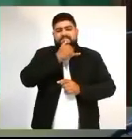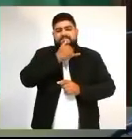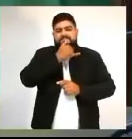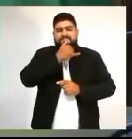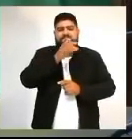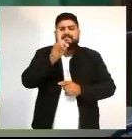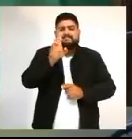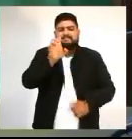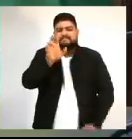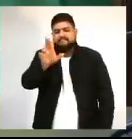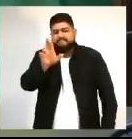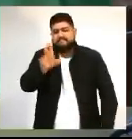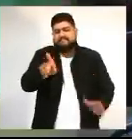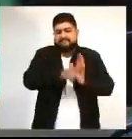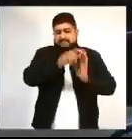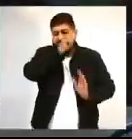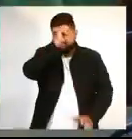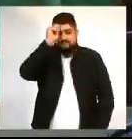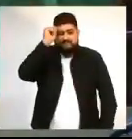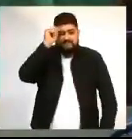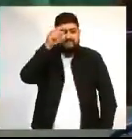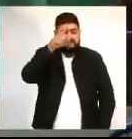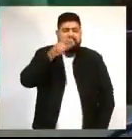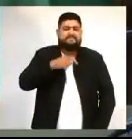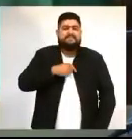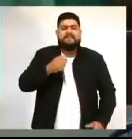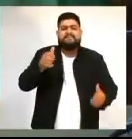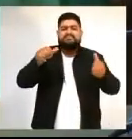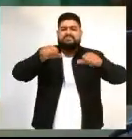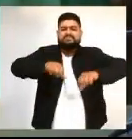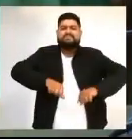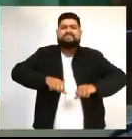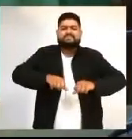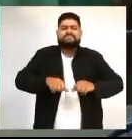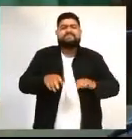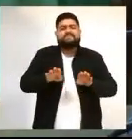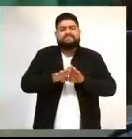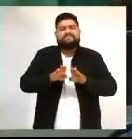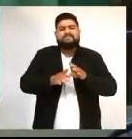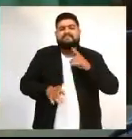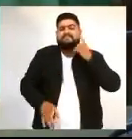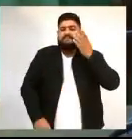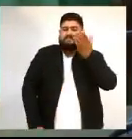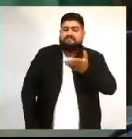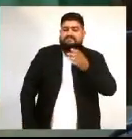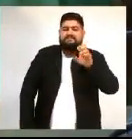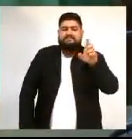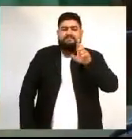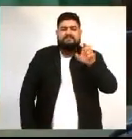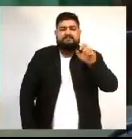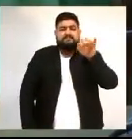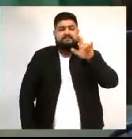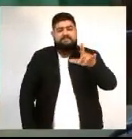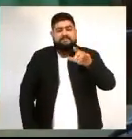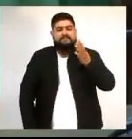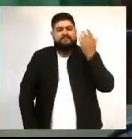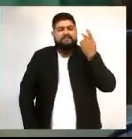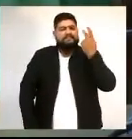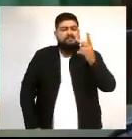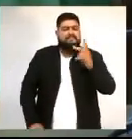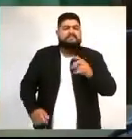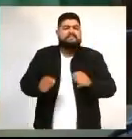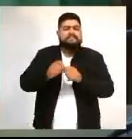Alvorada tem deixado a desejar, e muito, o deputado Ezequiel Neiva, que na sua época nós recuperávamos até as estradas